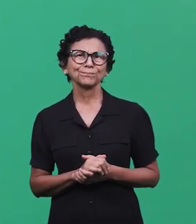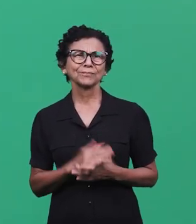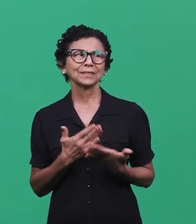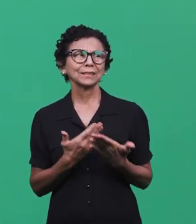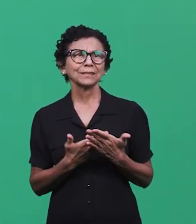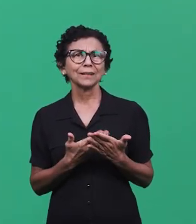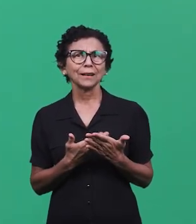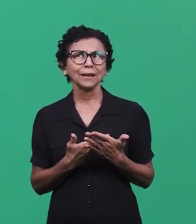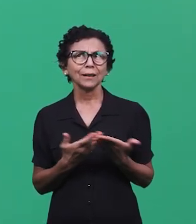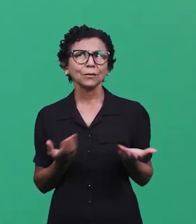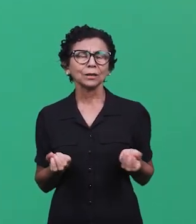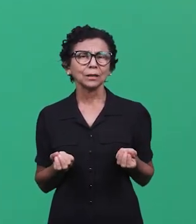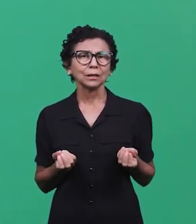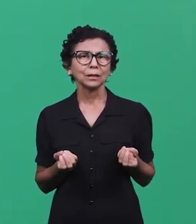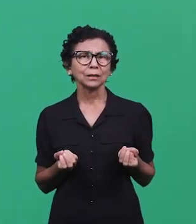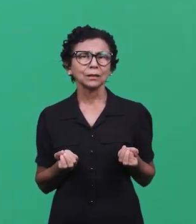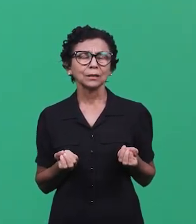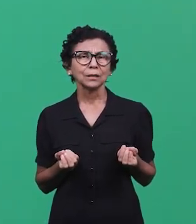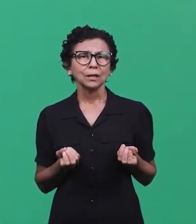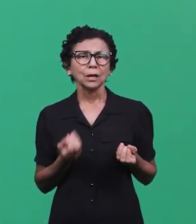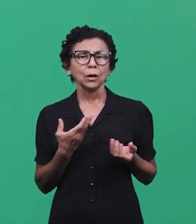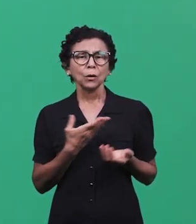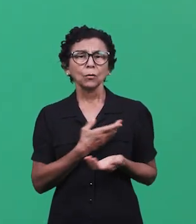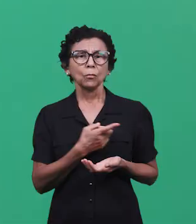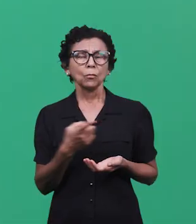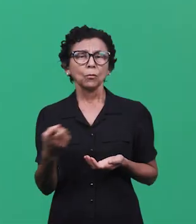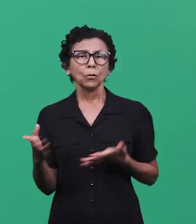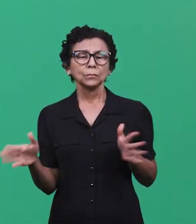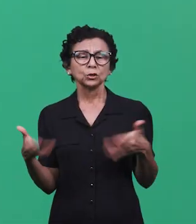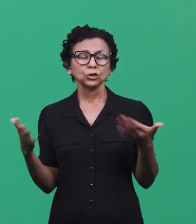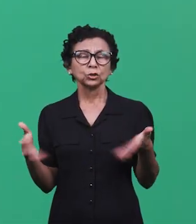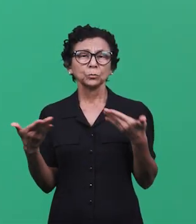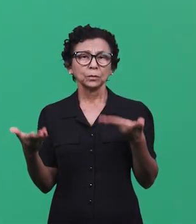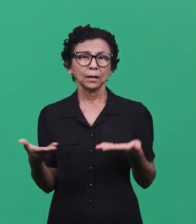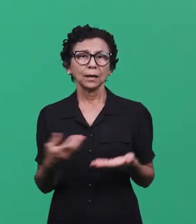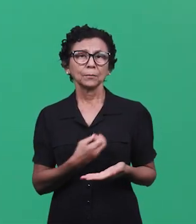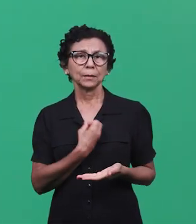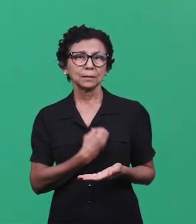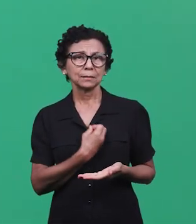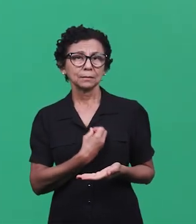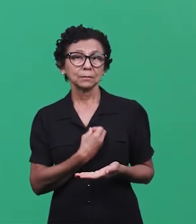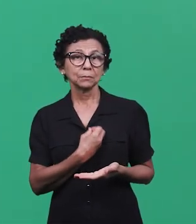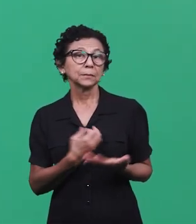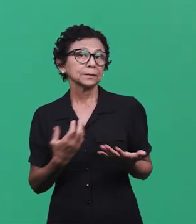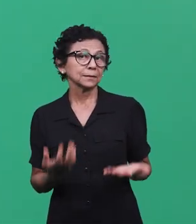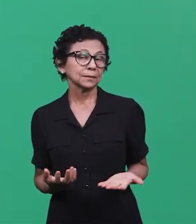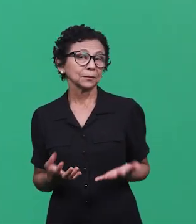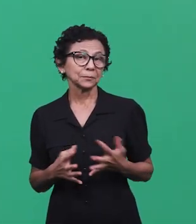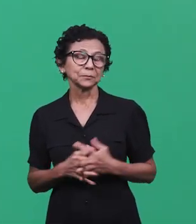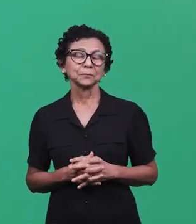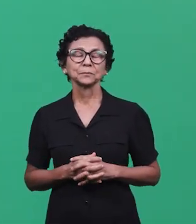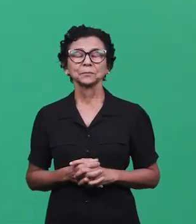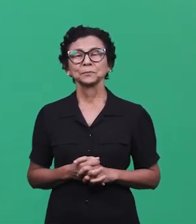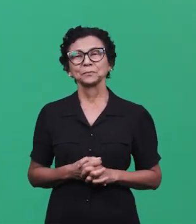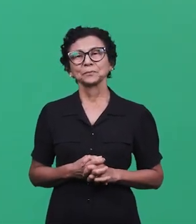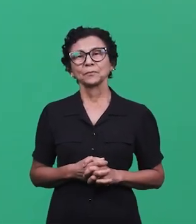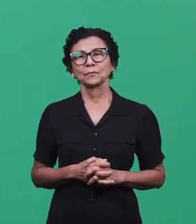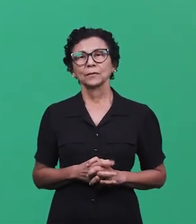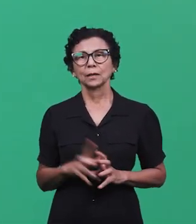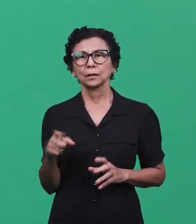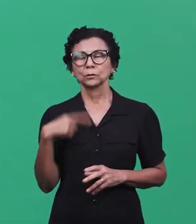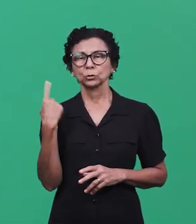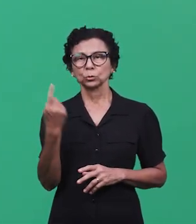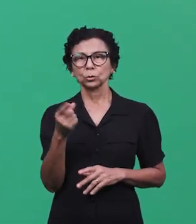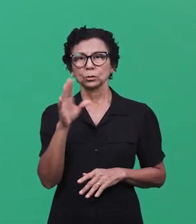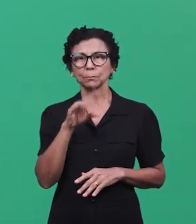fazer para que essas crianças participem? Isso é muito importante, porque talvez nem todos falem, mas todos